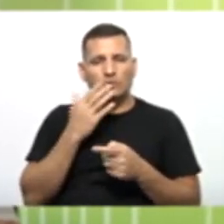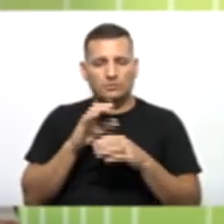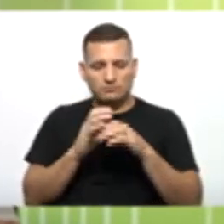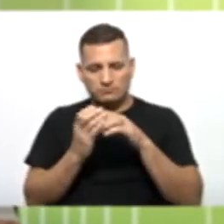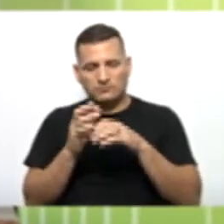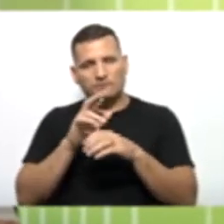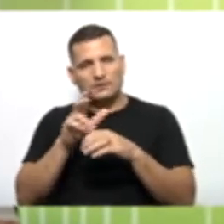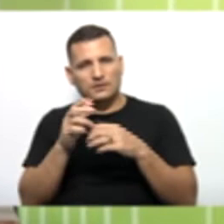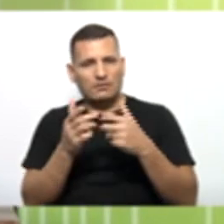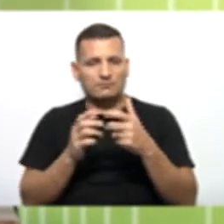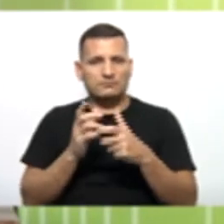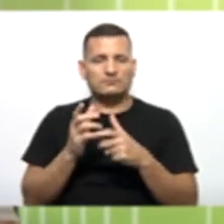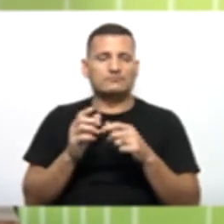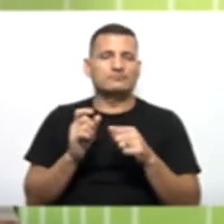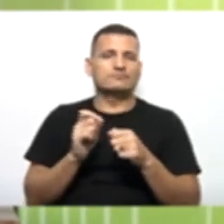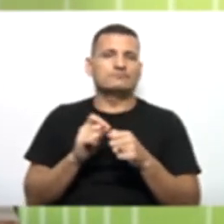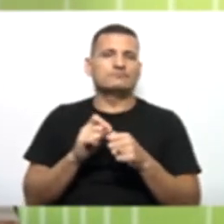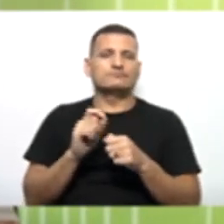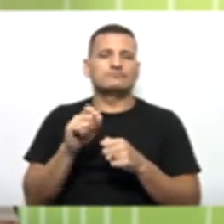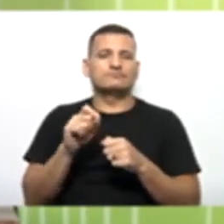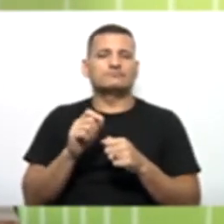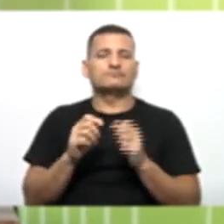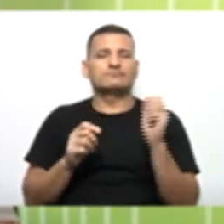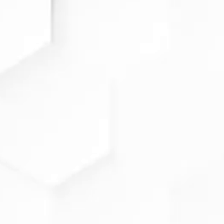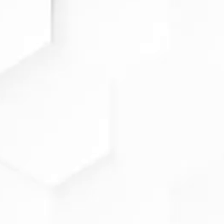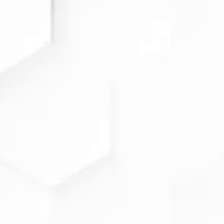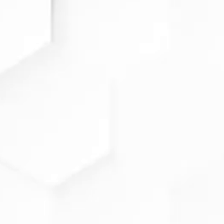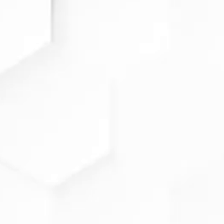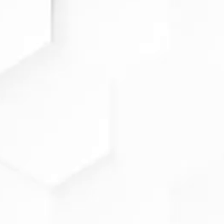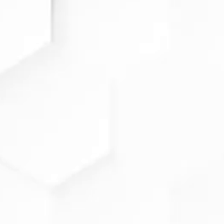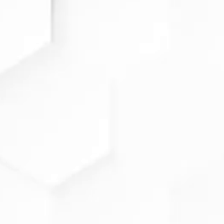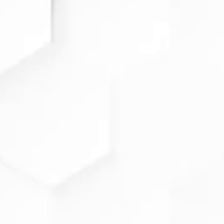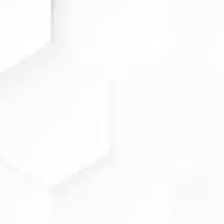diferente, elas acabam sendo simplesmente descartadas.